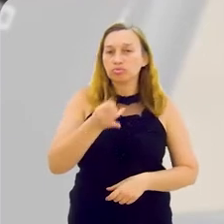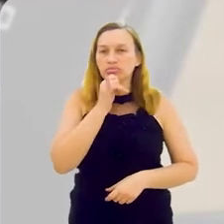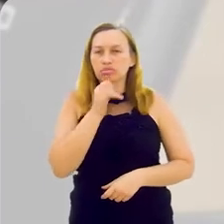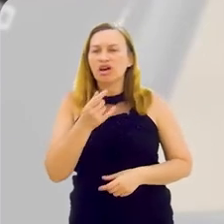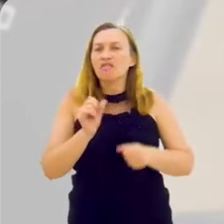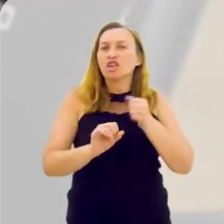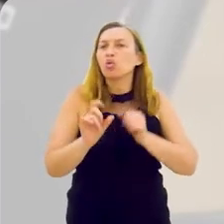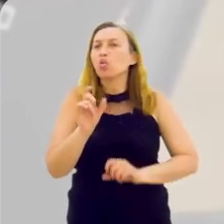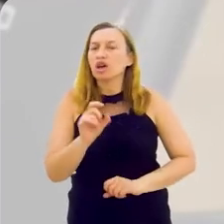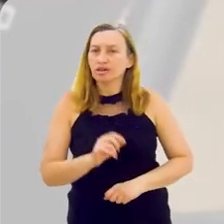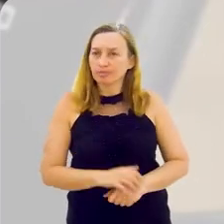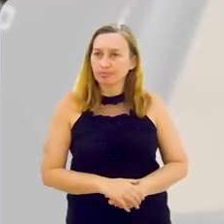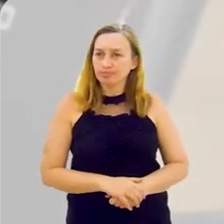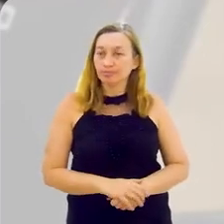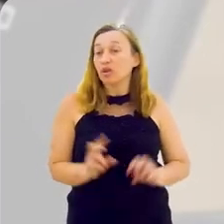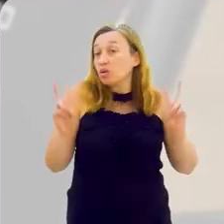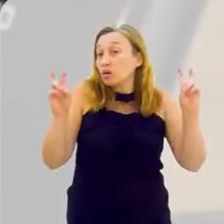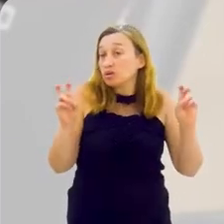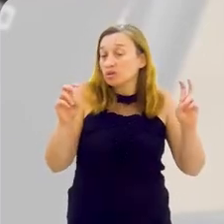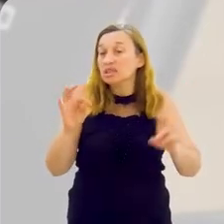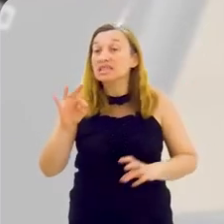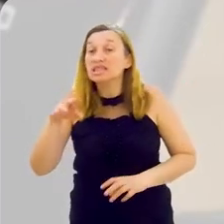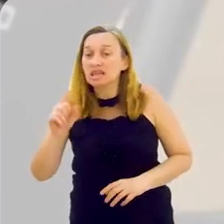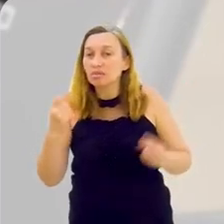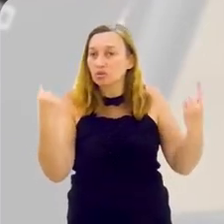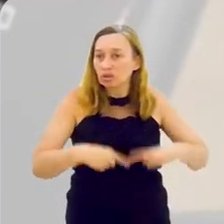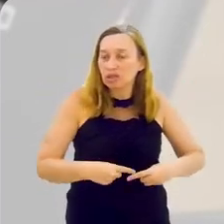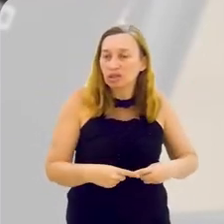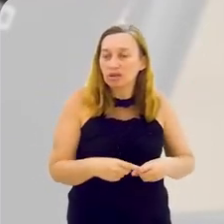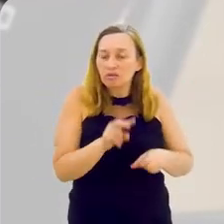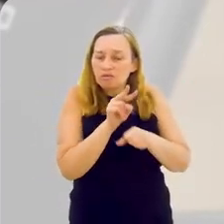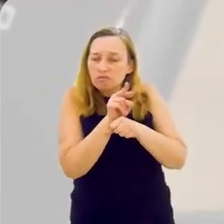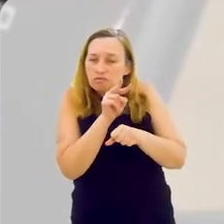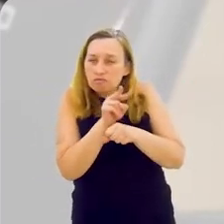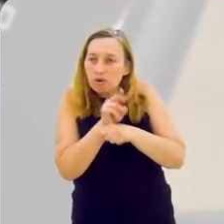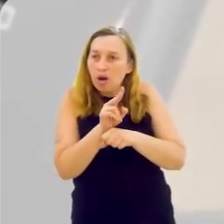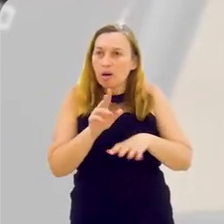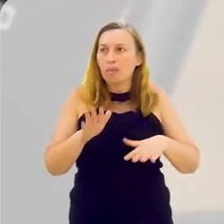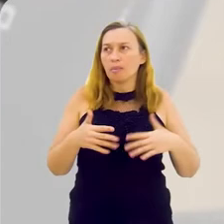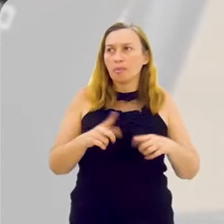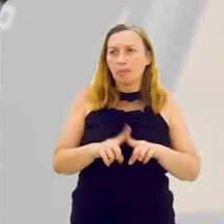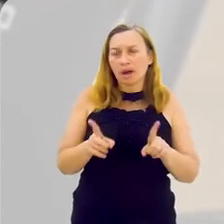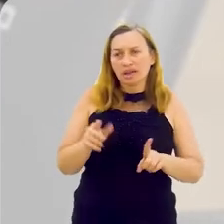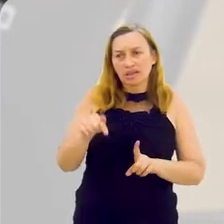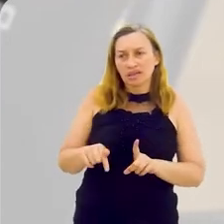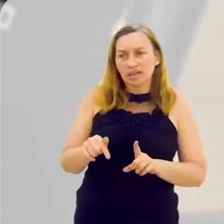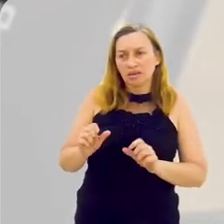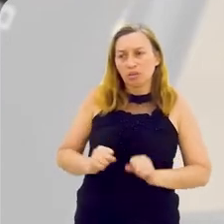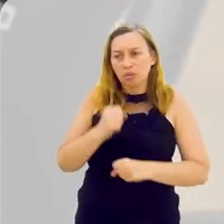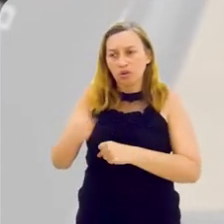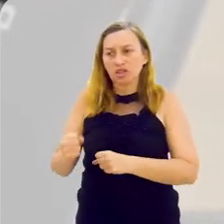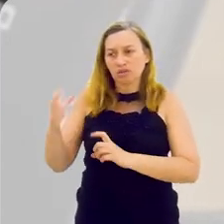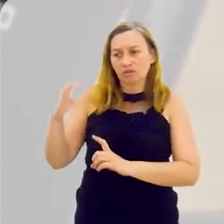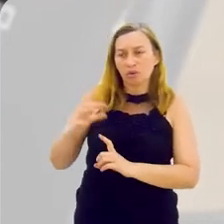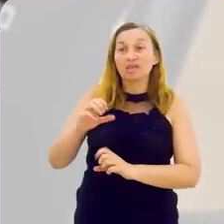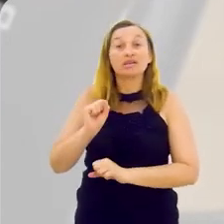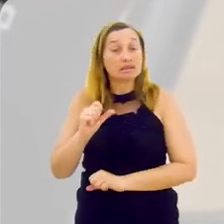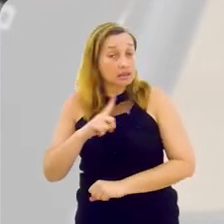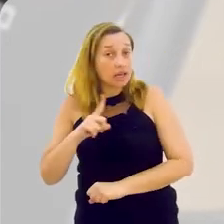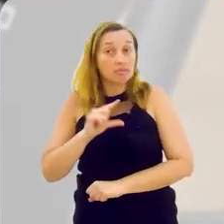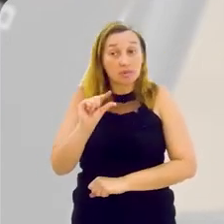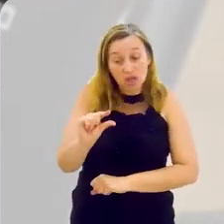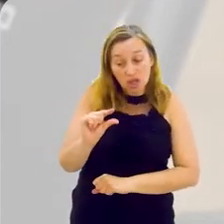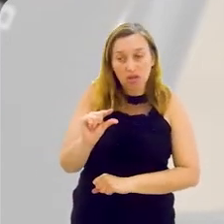da Ucrânia é um outro exemplo. Então, o que nós temos que fazer com a questão sistêmica da competitividade? É monitorá-la. Ah, mas a gente tem algum